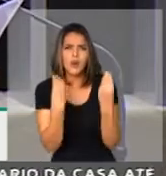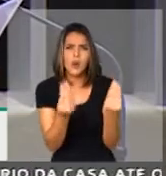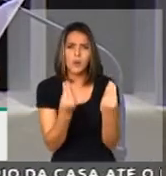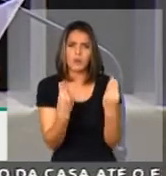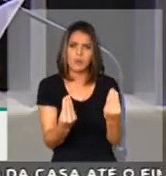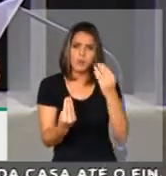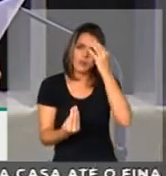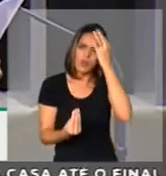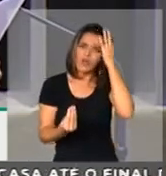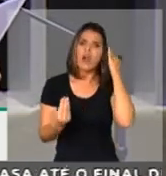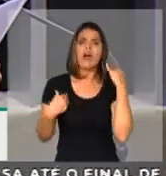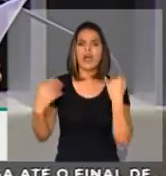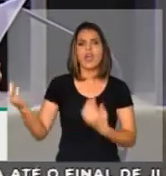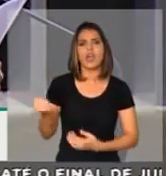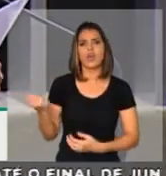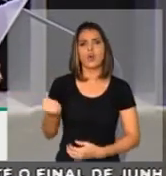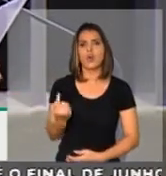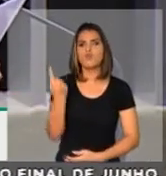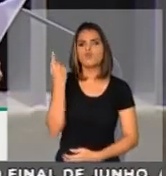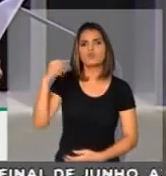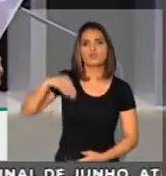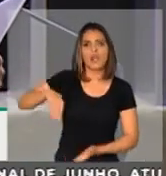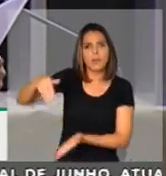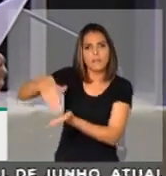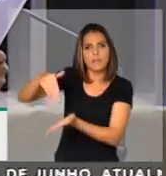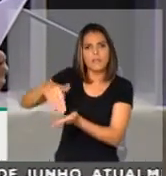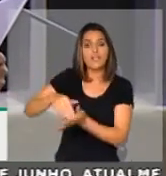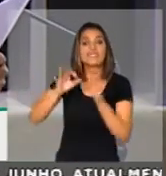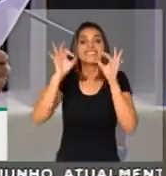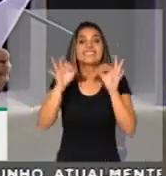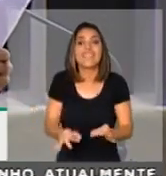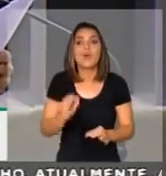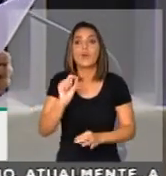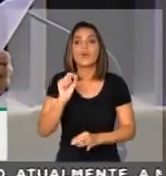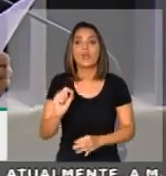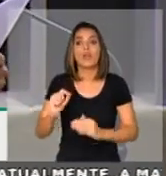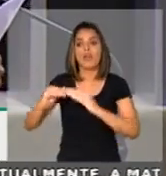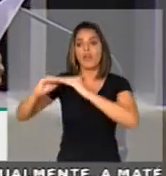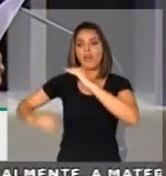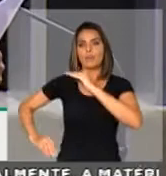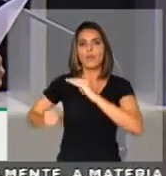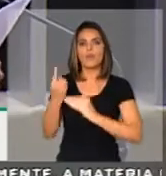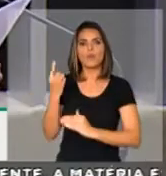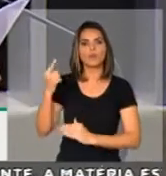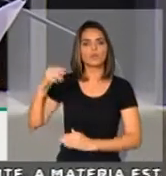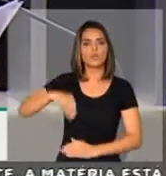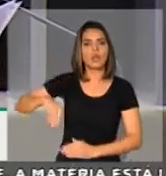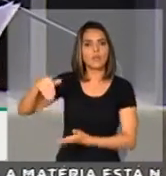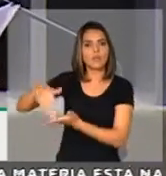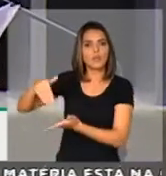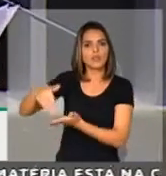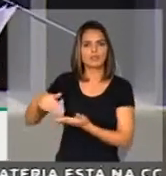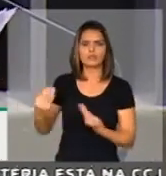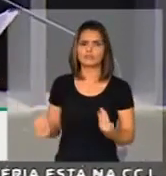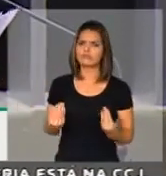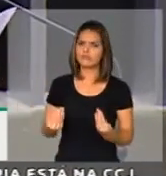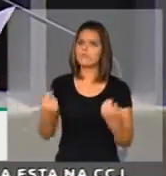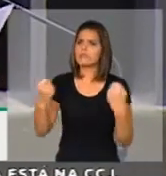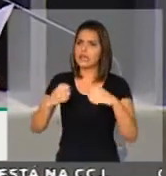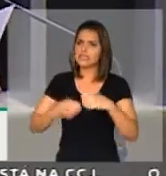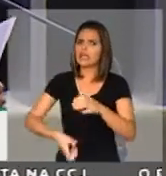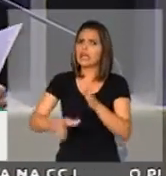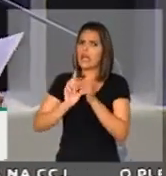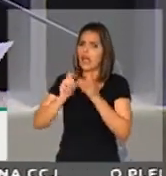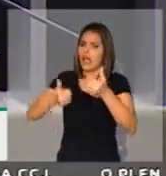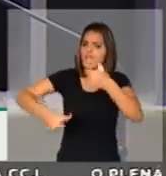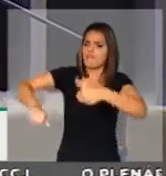que recolhiam até um salário mínimo, a certeza será a percepção de um valor inferior, se não avaliarmos melhor essa questão. Para isso, senhor presidente,